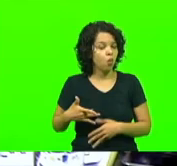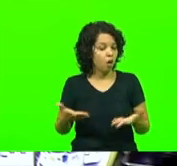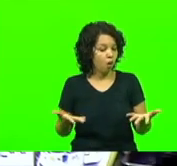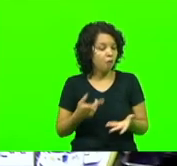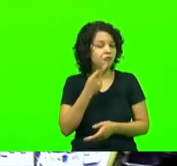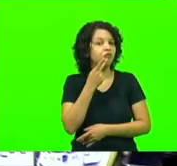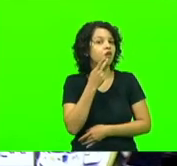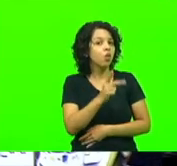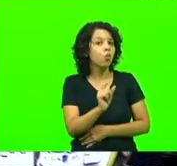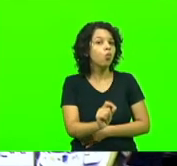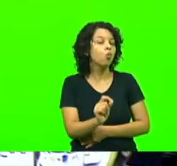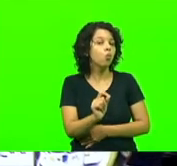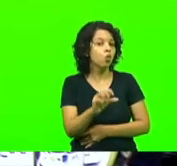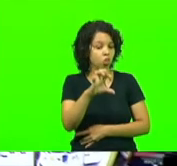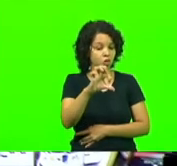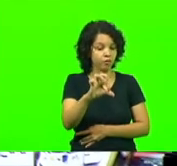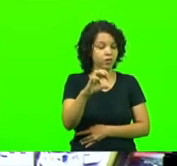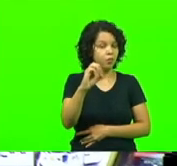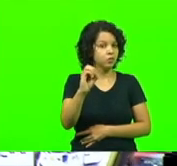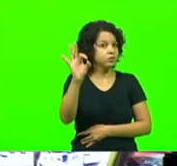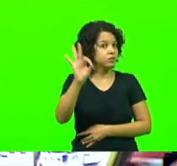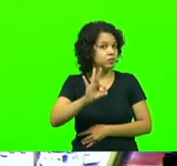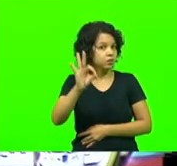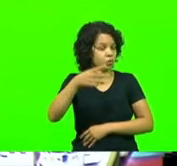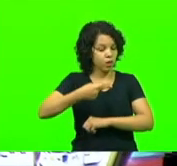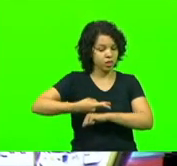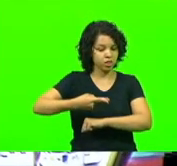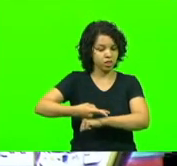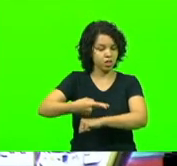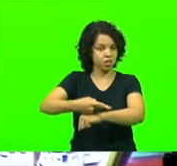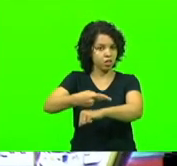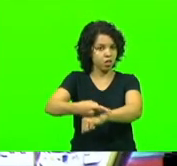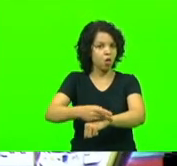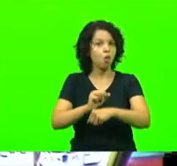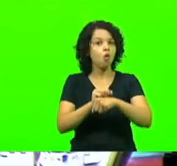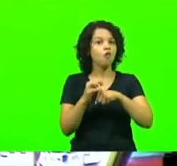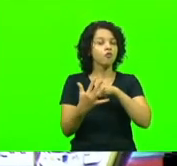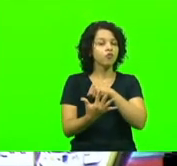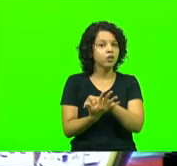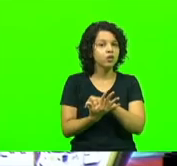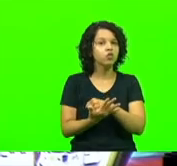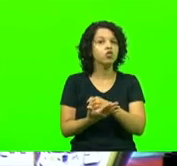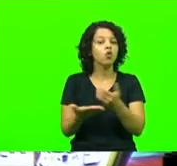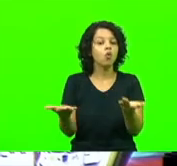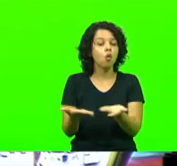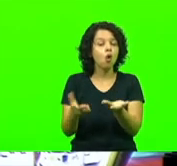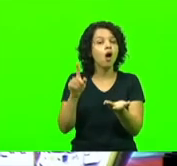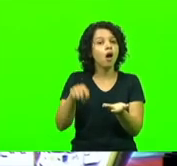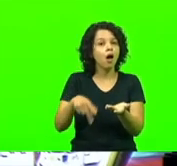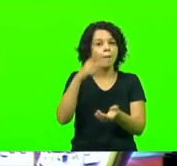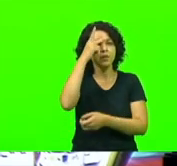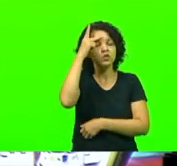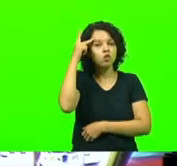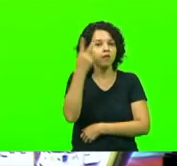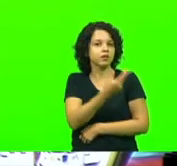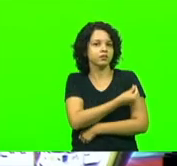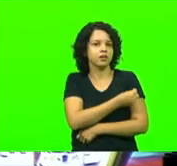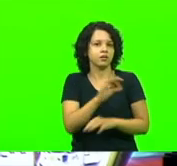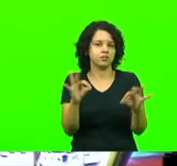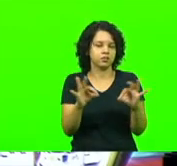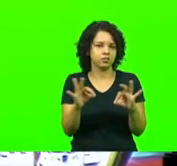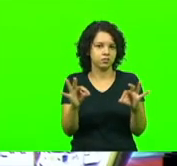que 90% das internações de Covid hoje são de pessoas não vacinadas.